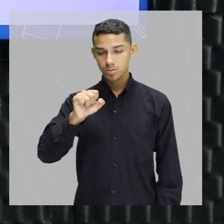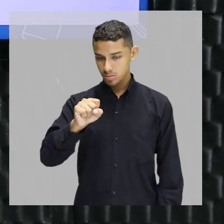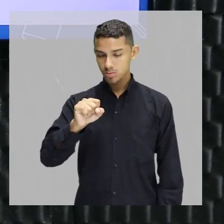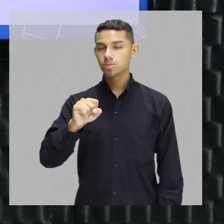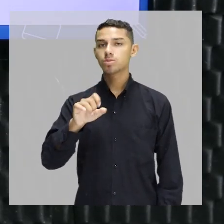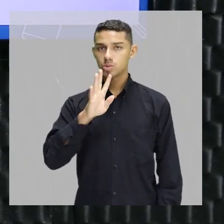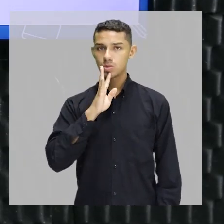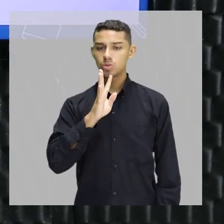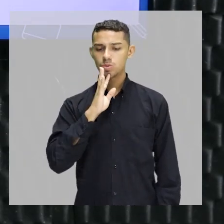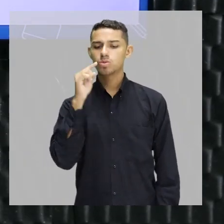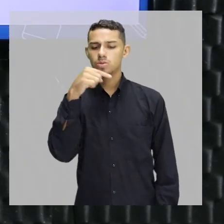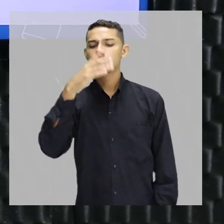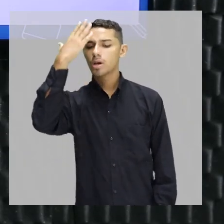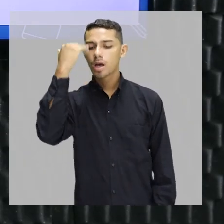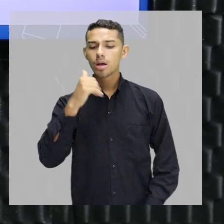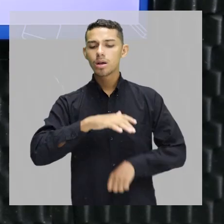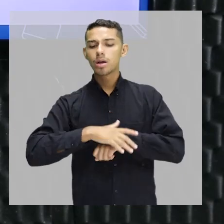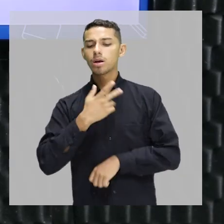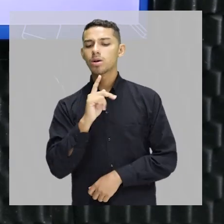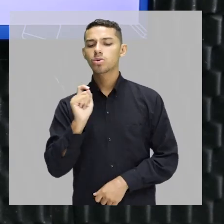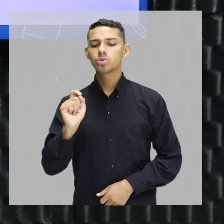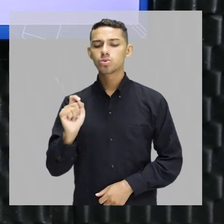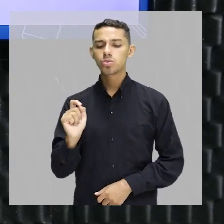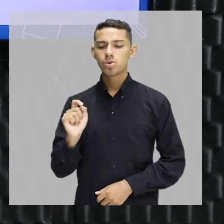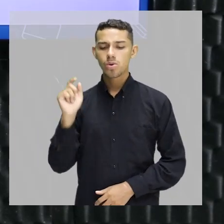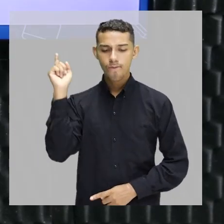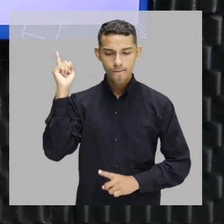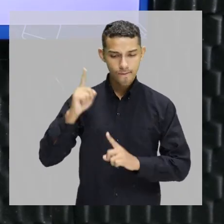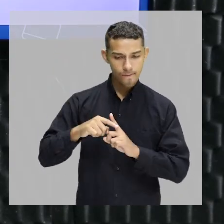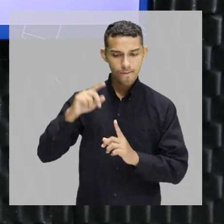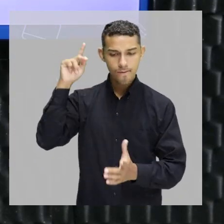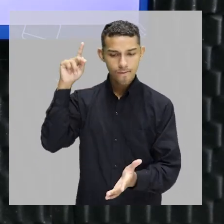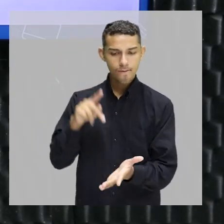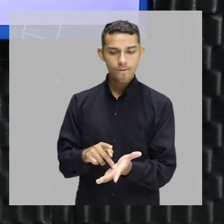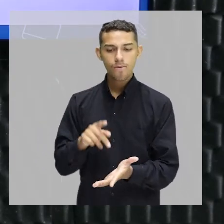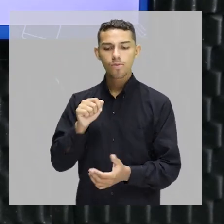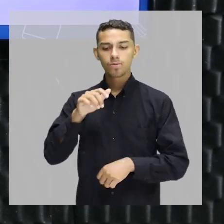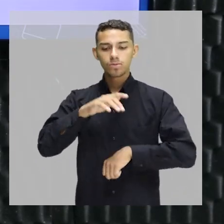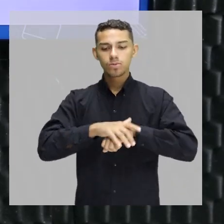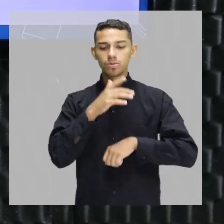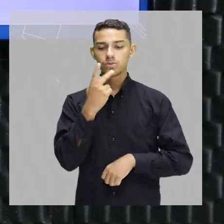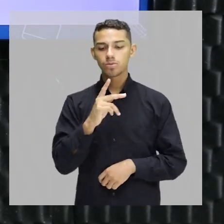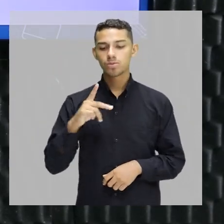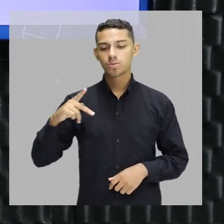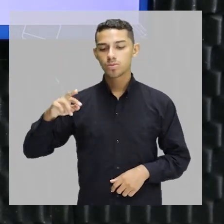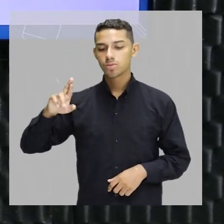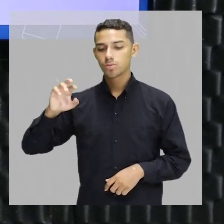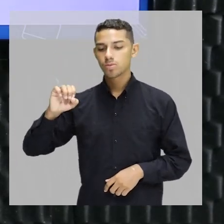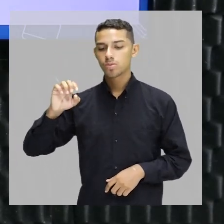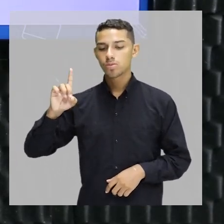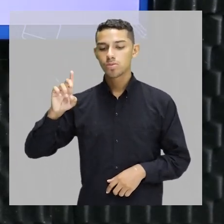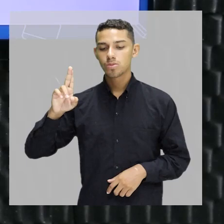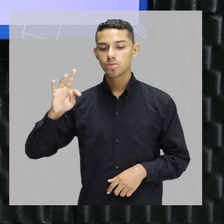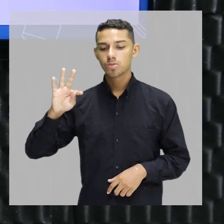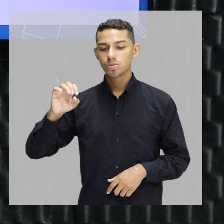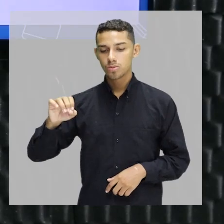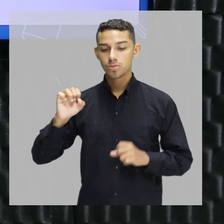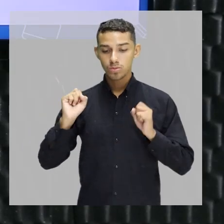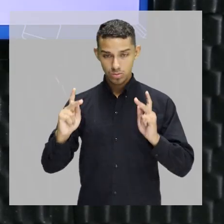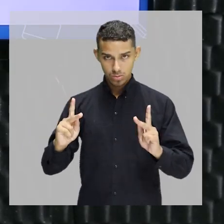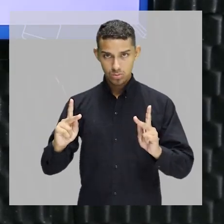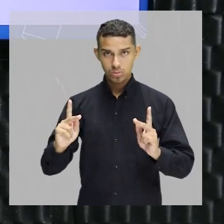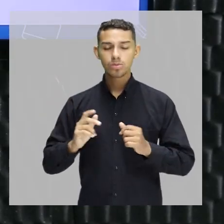colisores e aceleradores para saber o que de fato, né, vai ser o produto daquilo ali, tá ok?